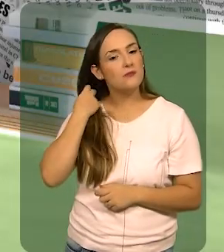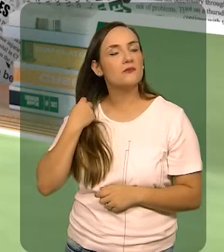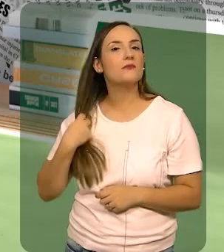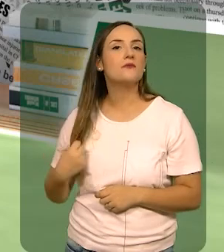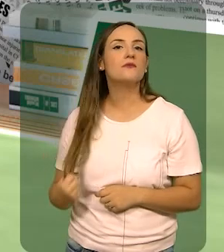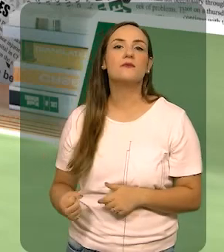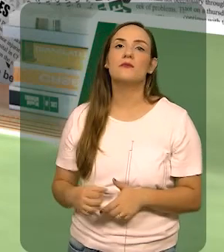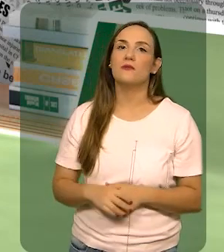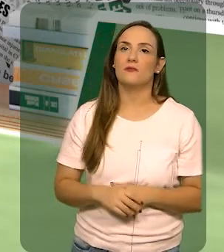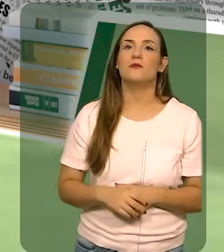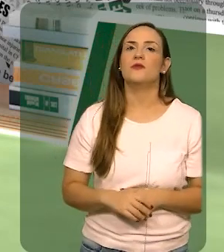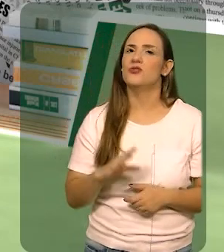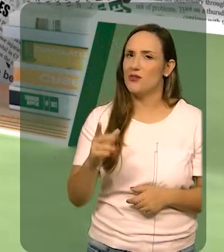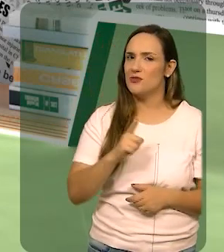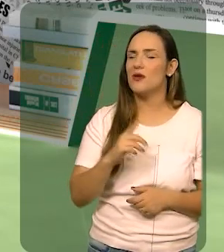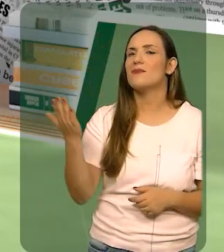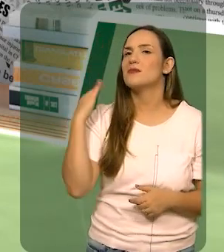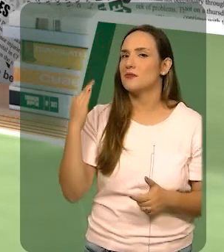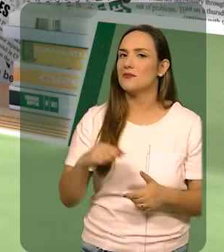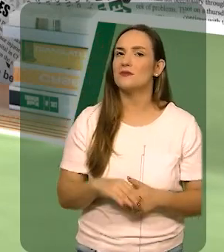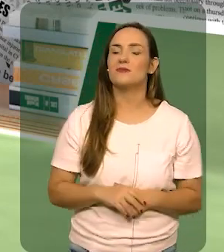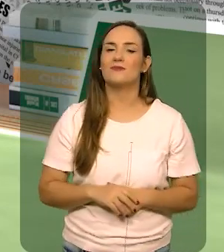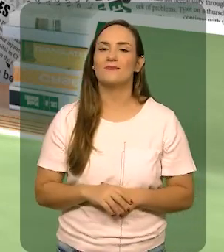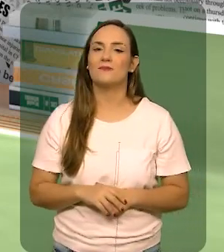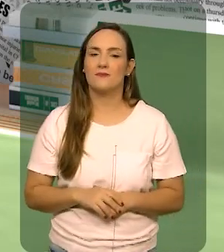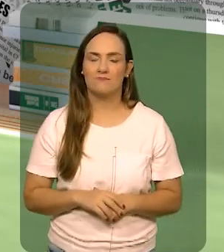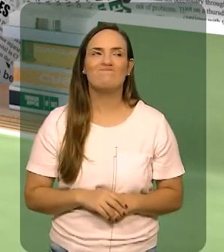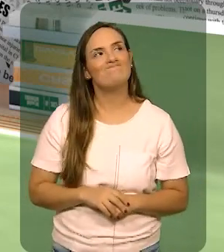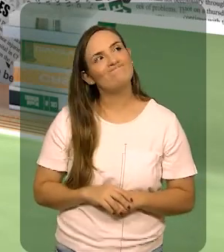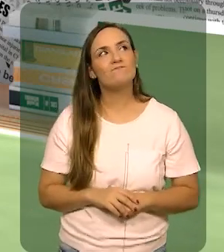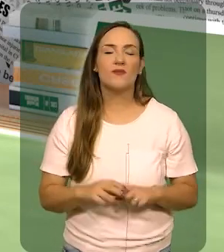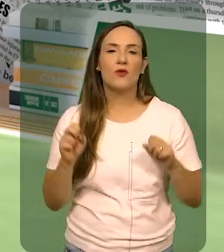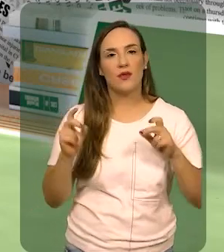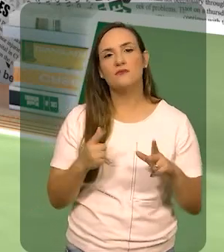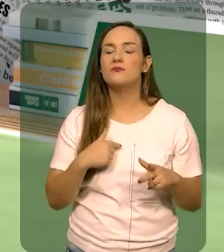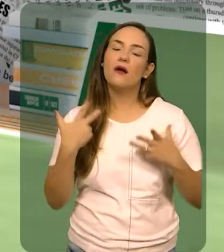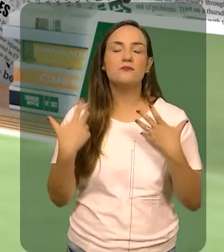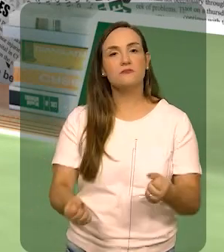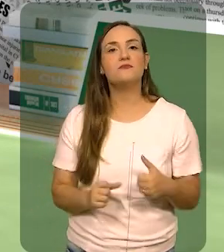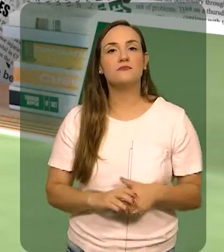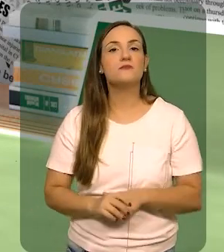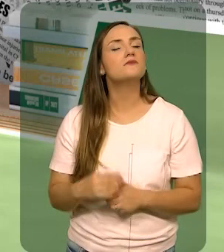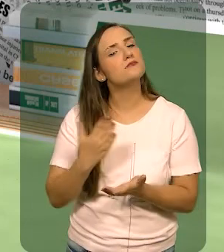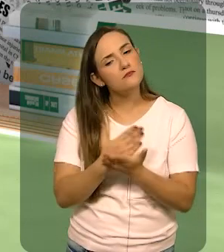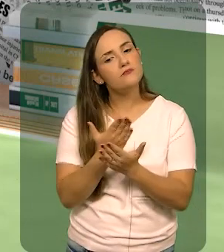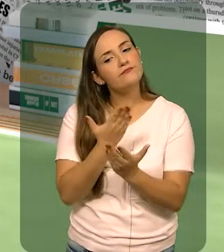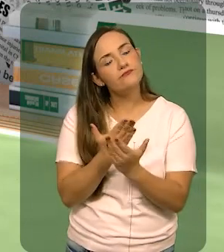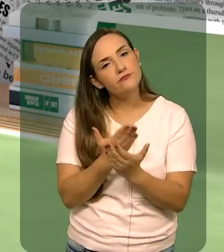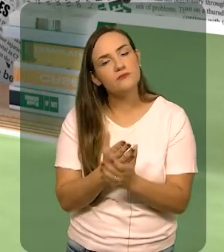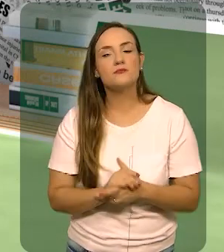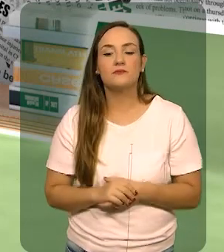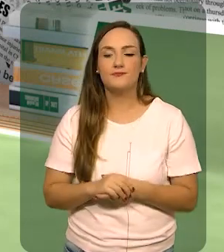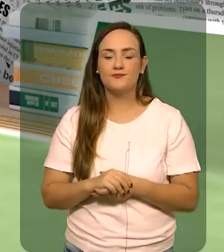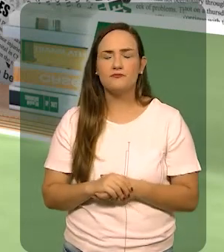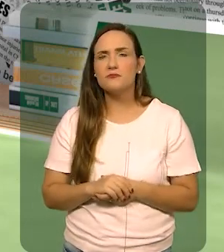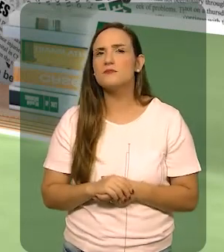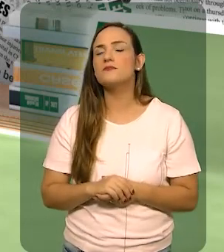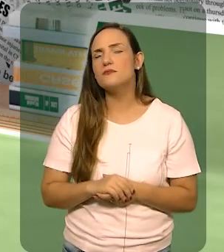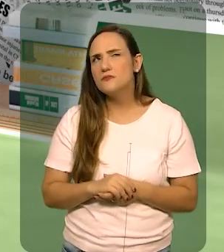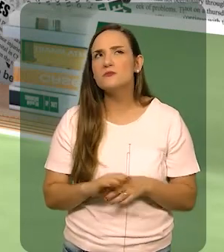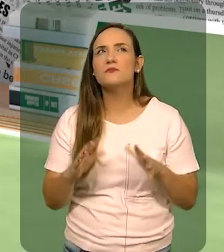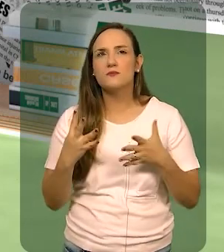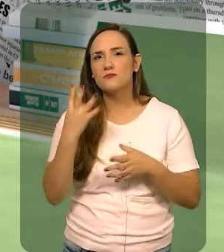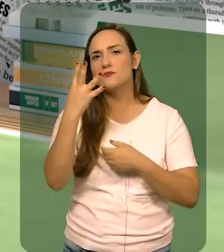eu, infelizmente já existia, né? Aí eu falei, vou encarar. Eu encarei o estudo, né?